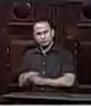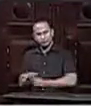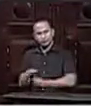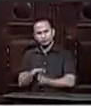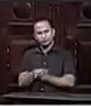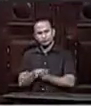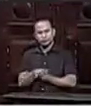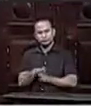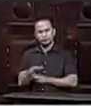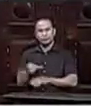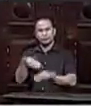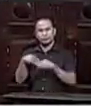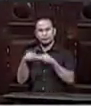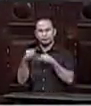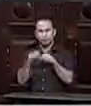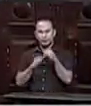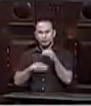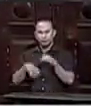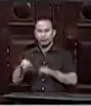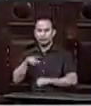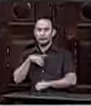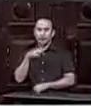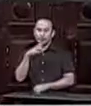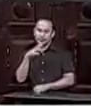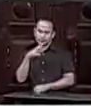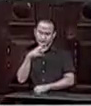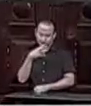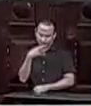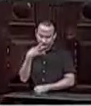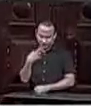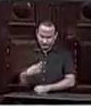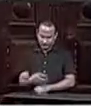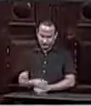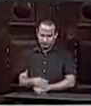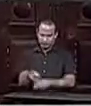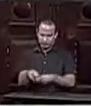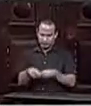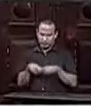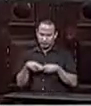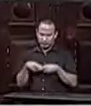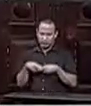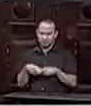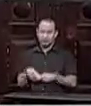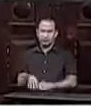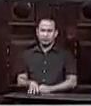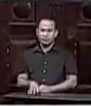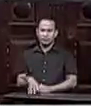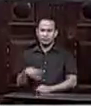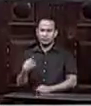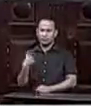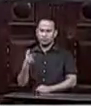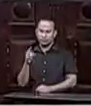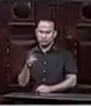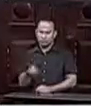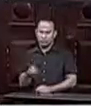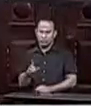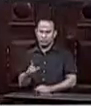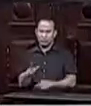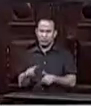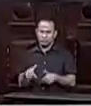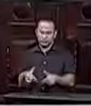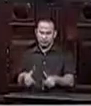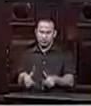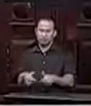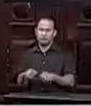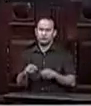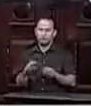aquele profissional que tem conhecimento específico. Por isso, estaremos não só votando favorável, como dando